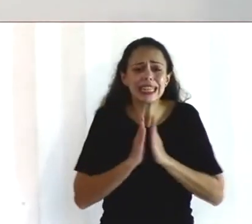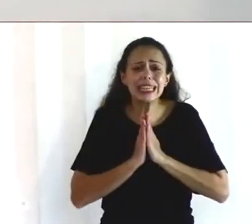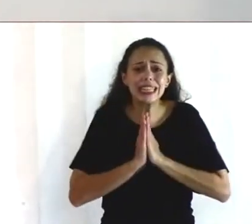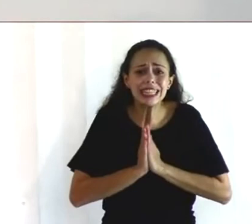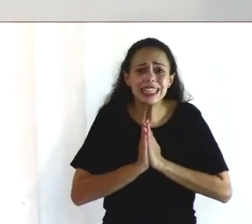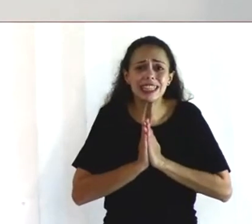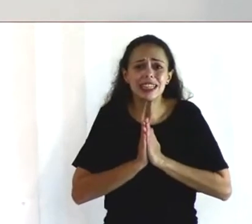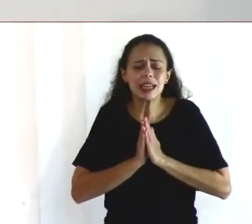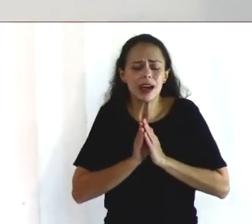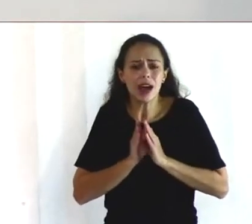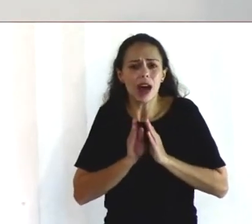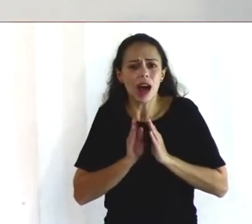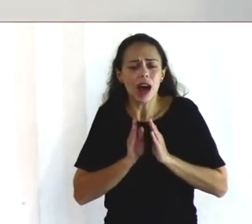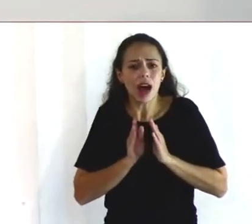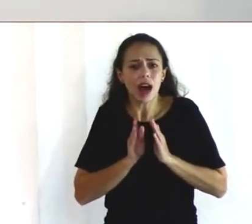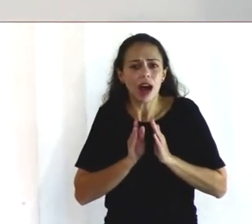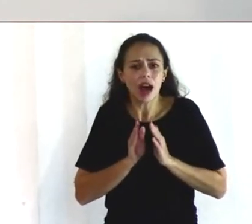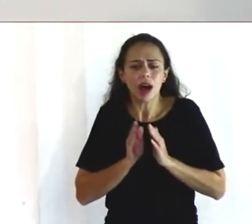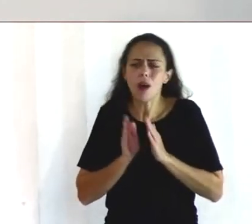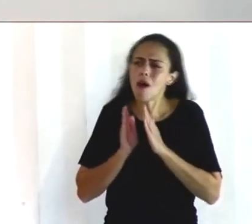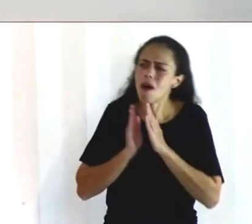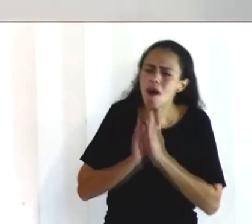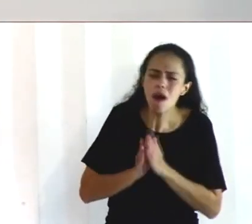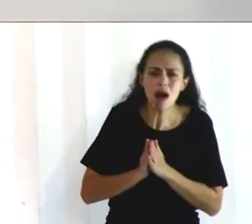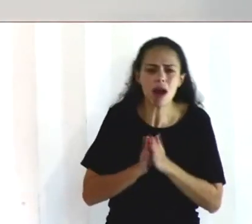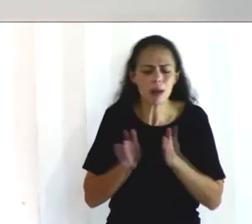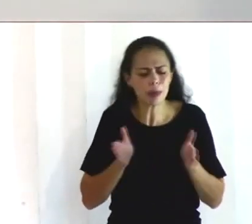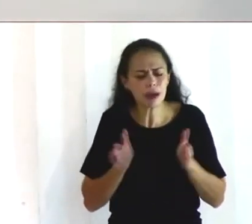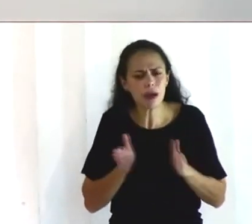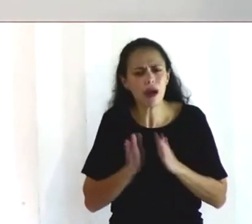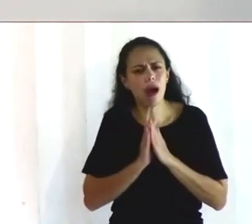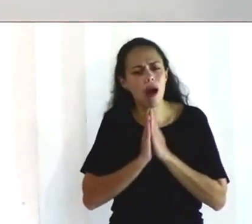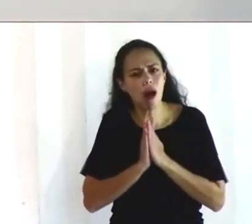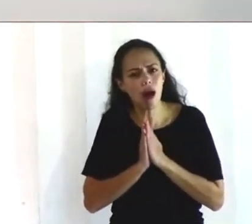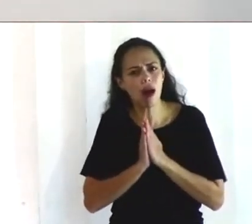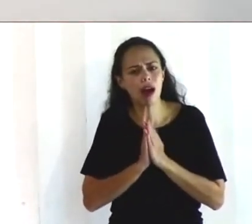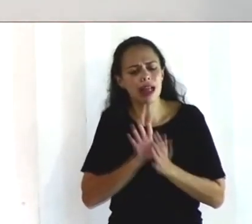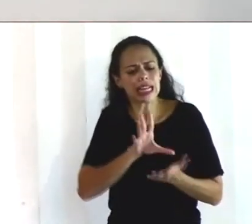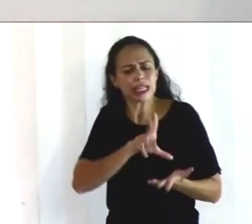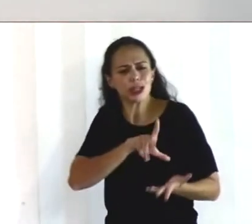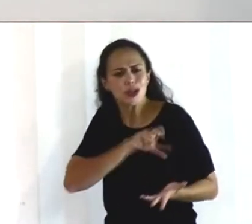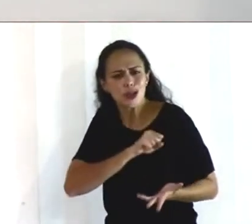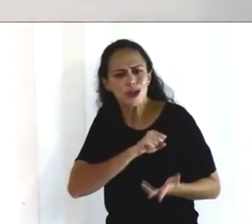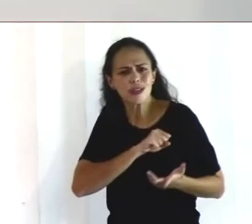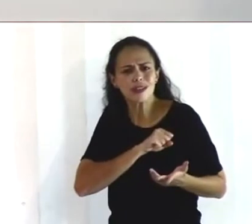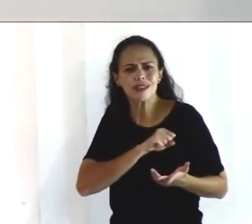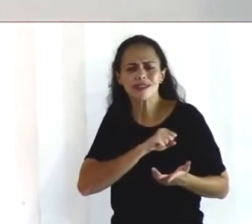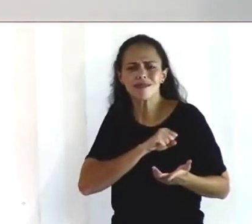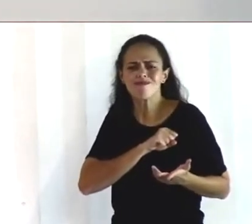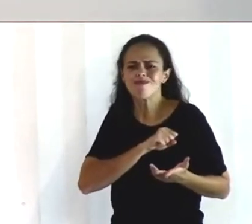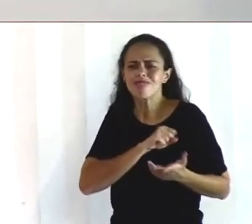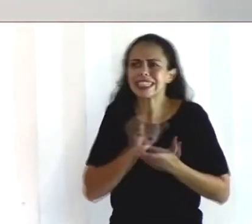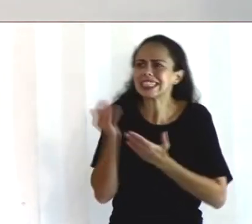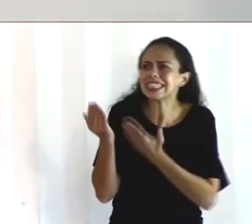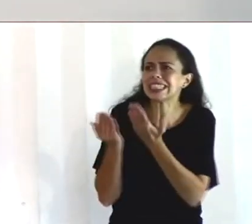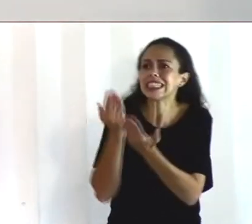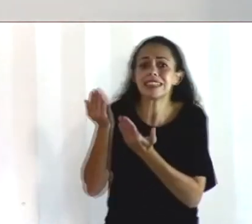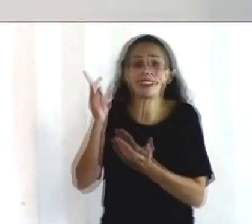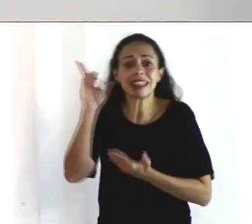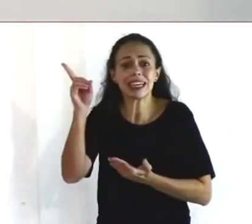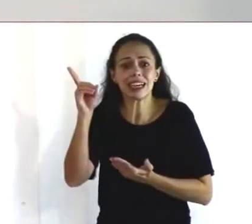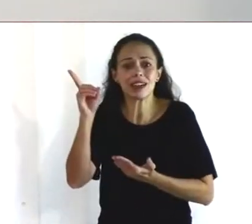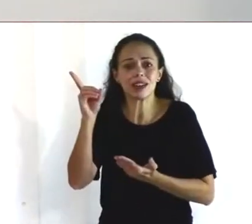de reconhecimento de pecados. Alimento para mim é gostar das coisas de Deus mais do que de nós